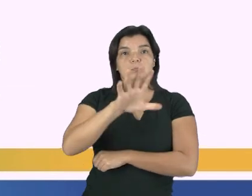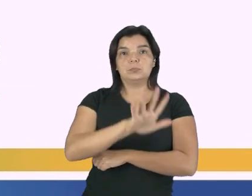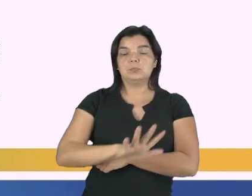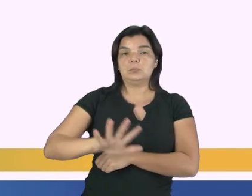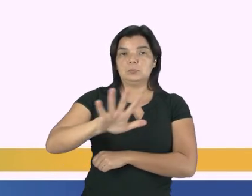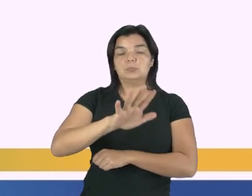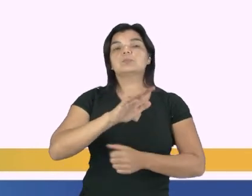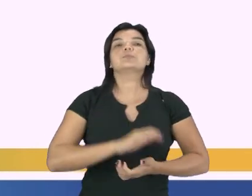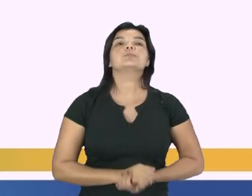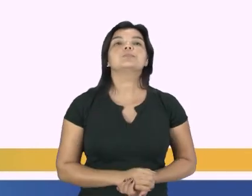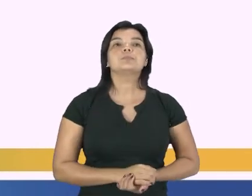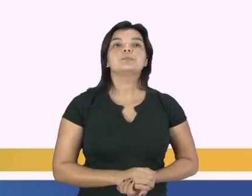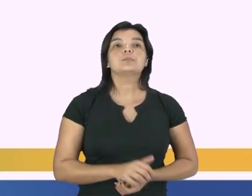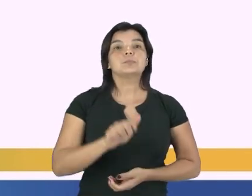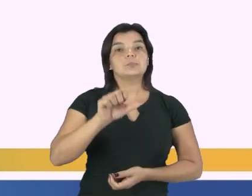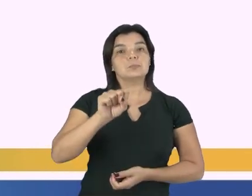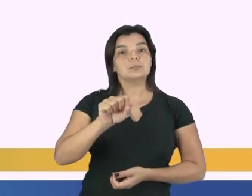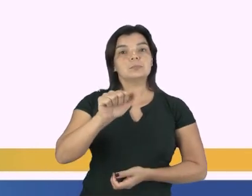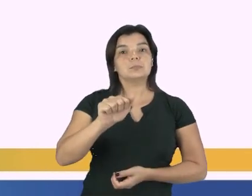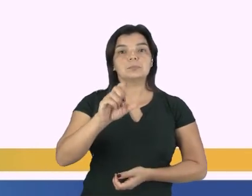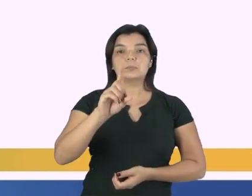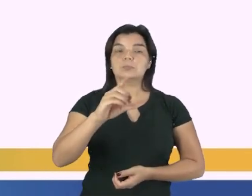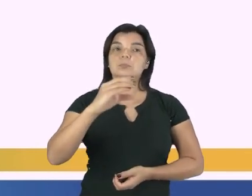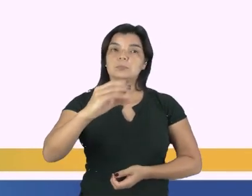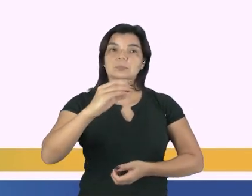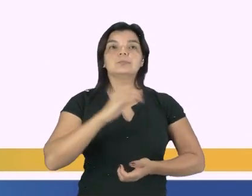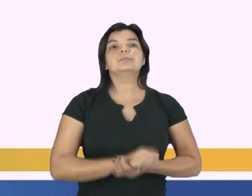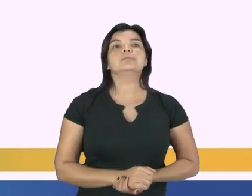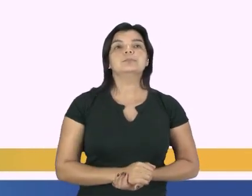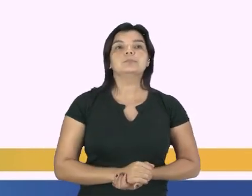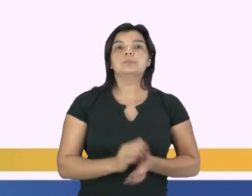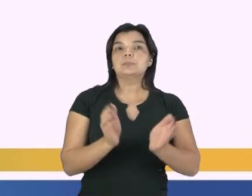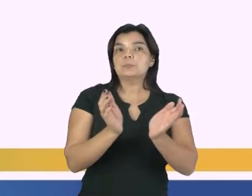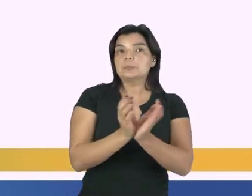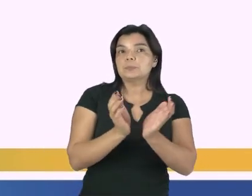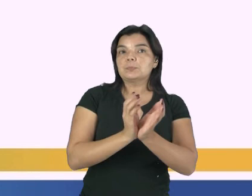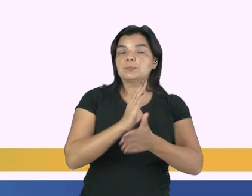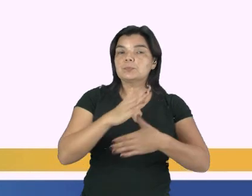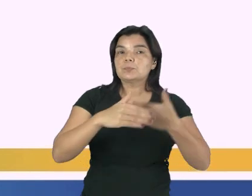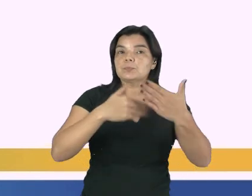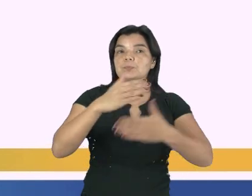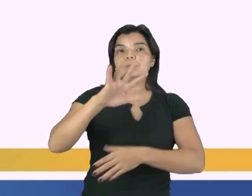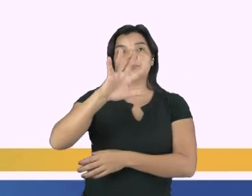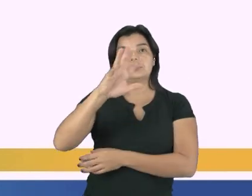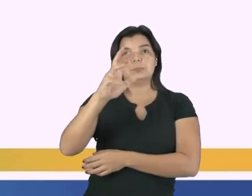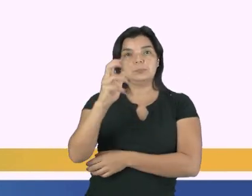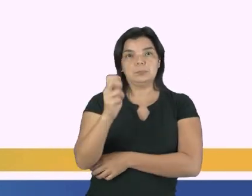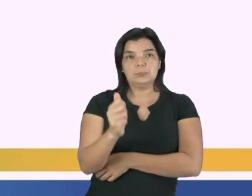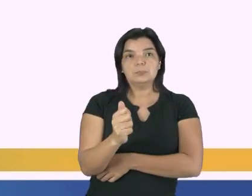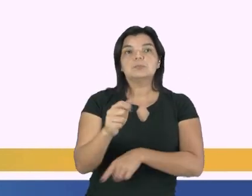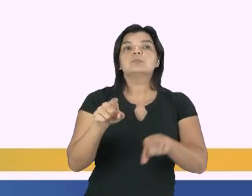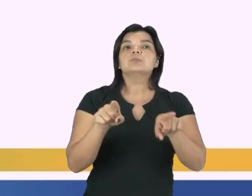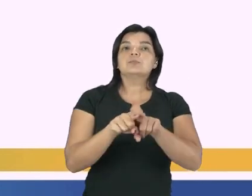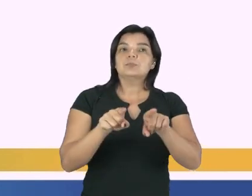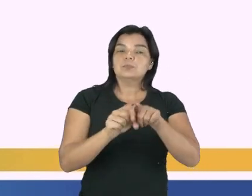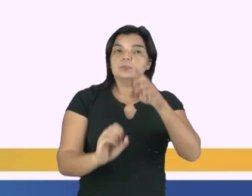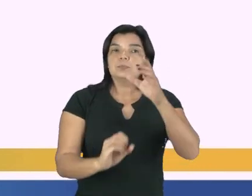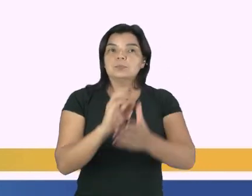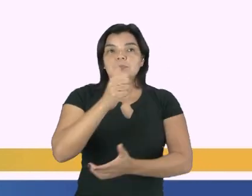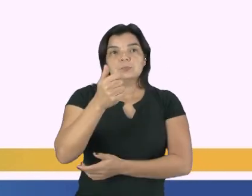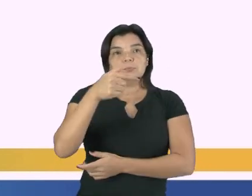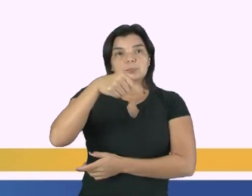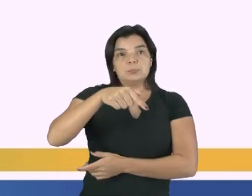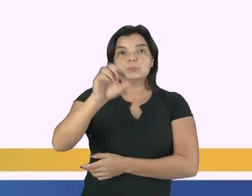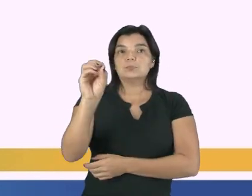Sudeste Asiático. E o CEDIC, a Comunidade para o Desenvolvimento da África Austral, foi criada